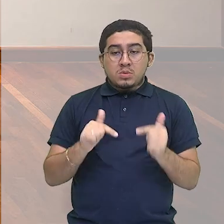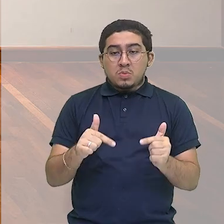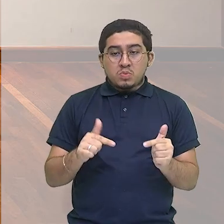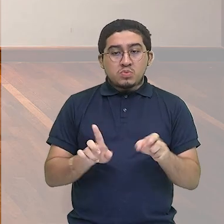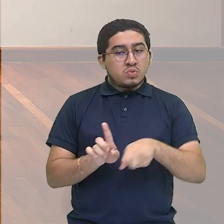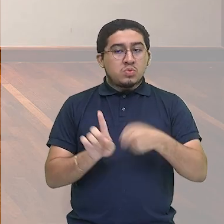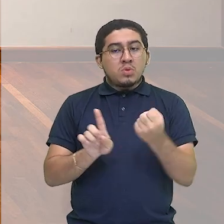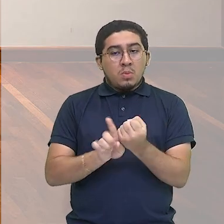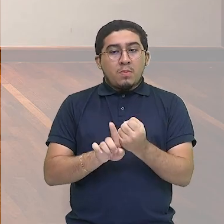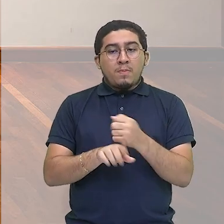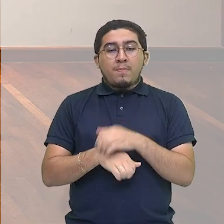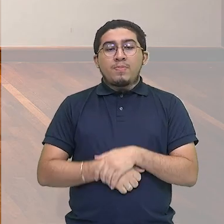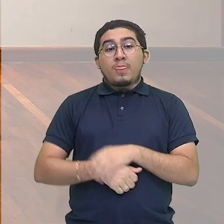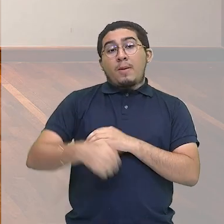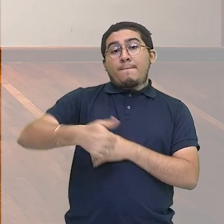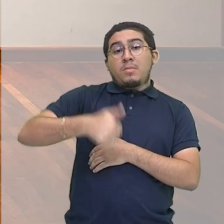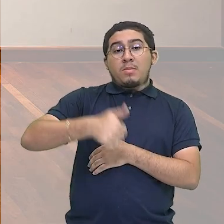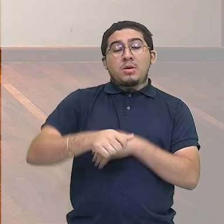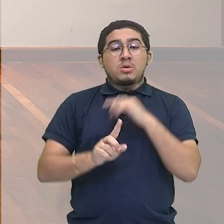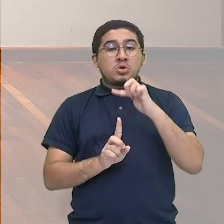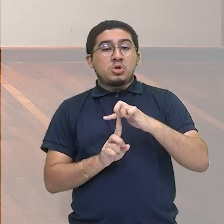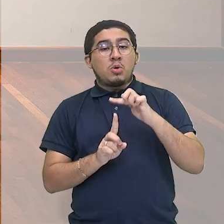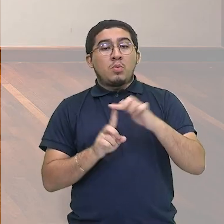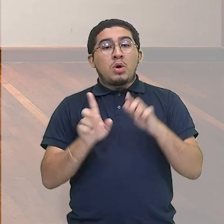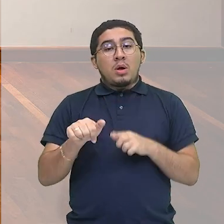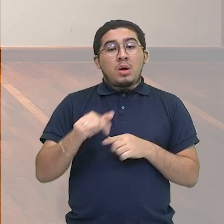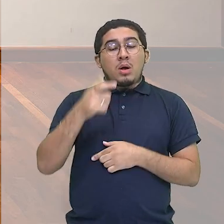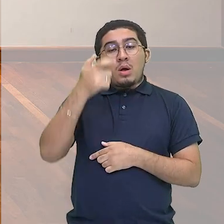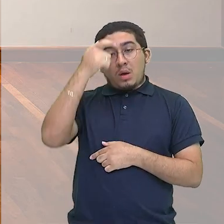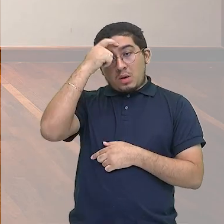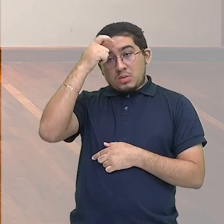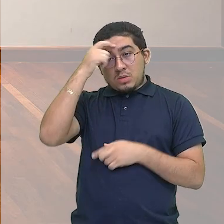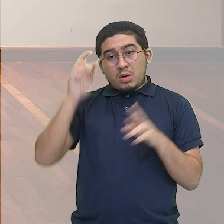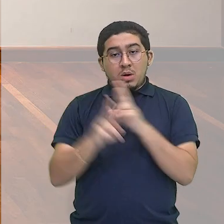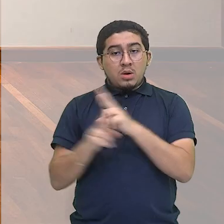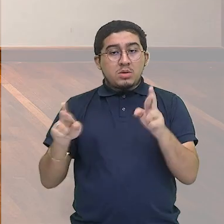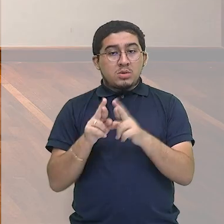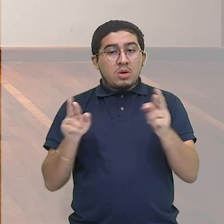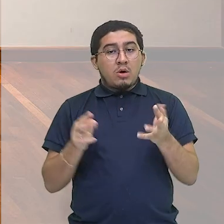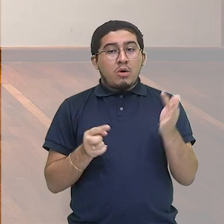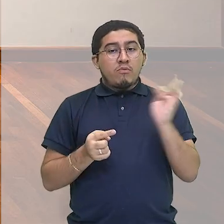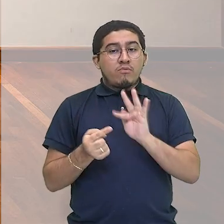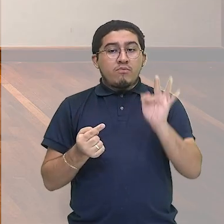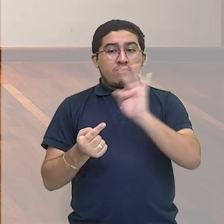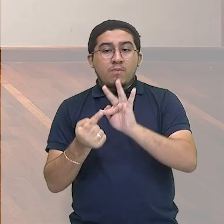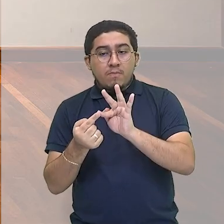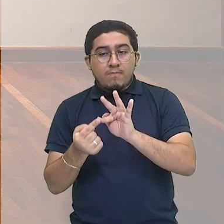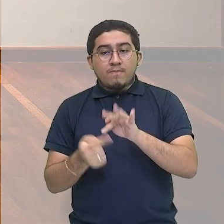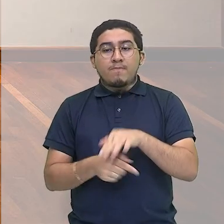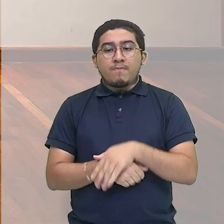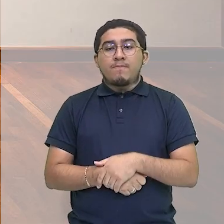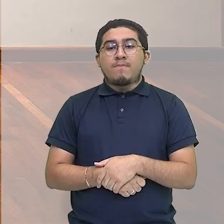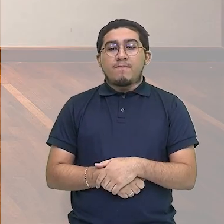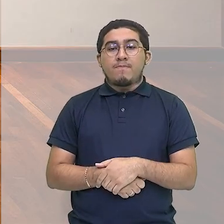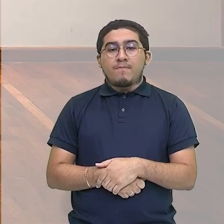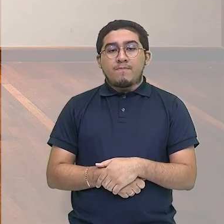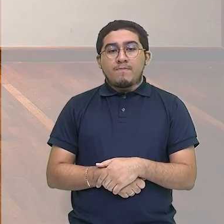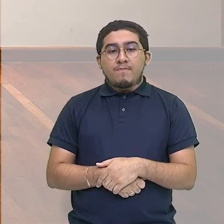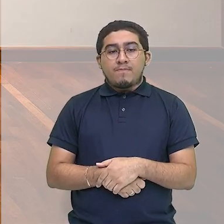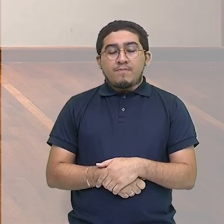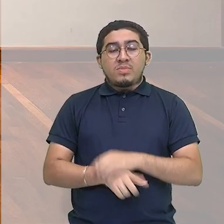social. Primeira ação é a chamada ação racional com relação a fins. Esse tipo de